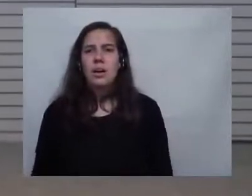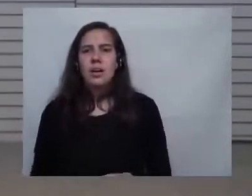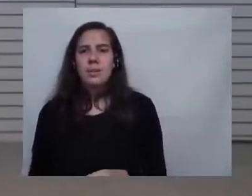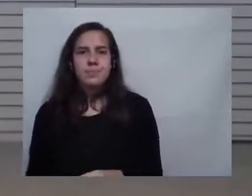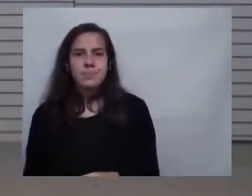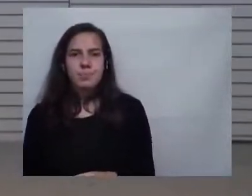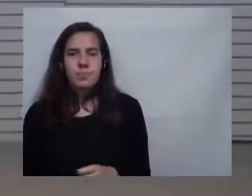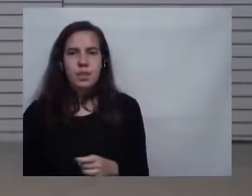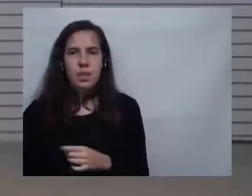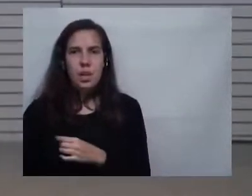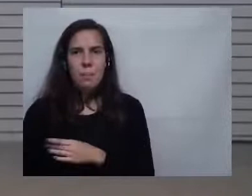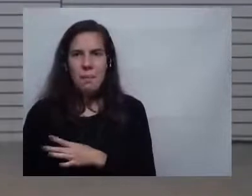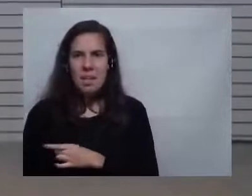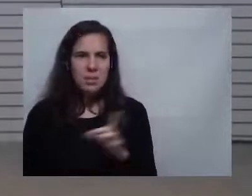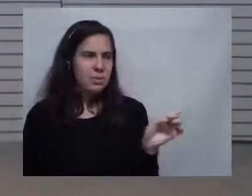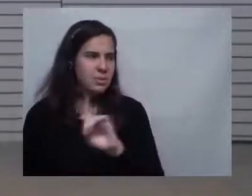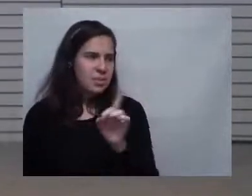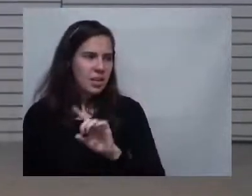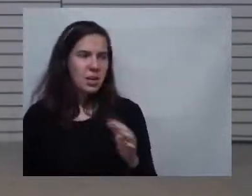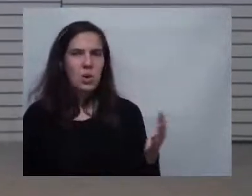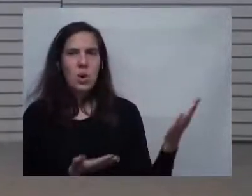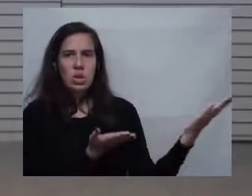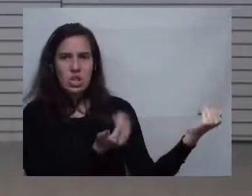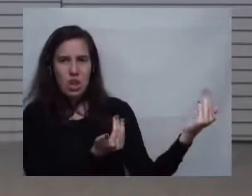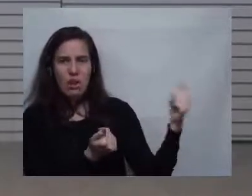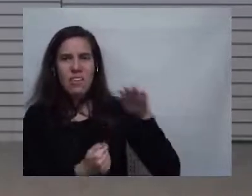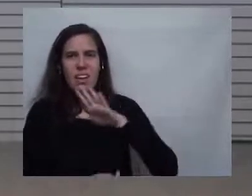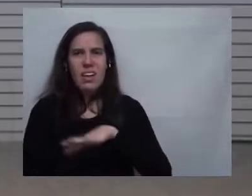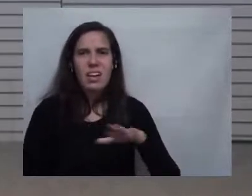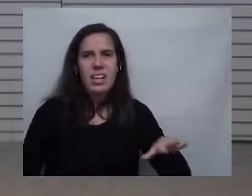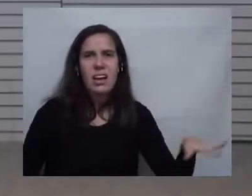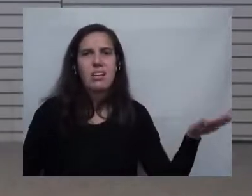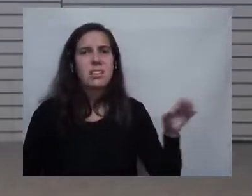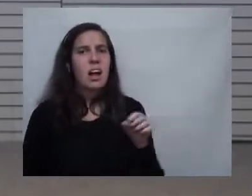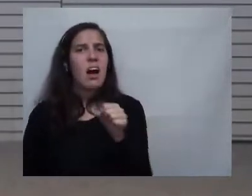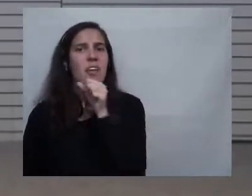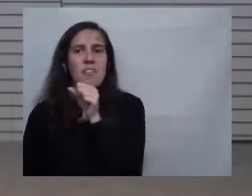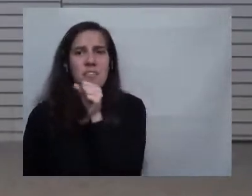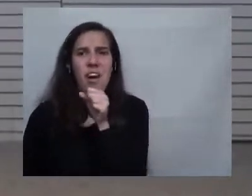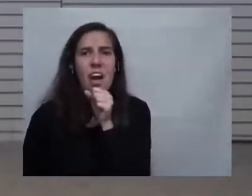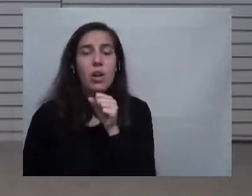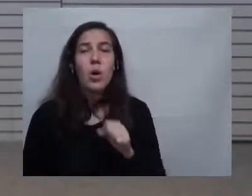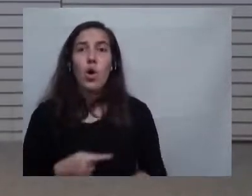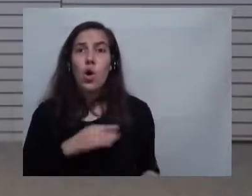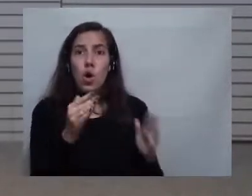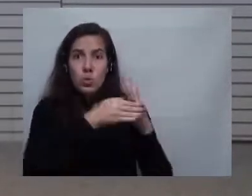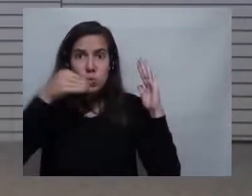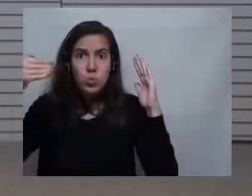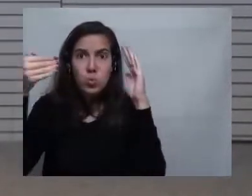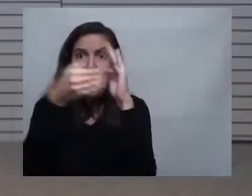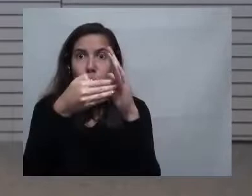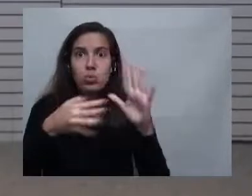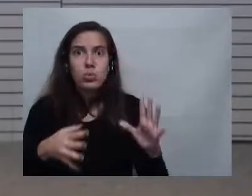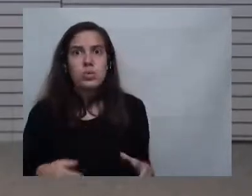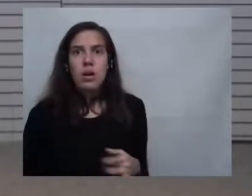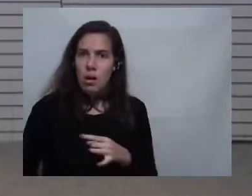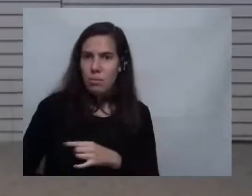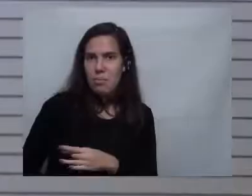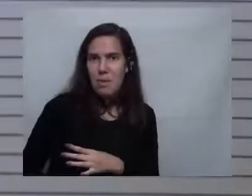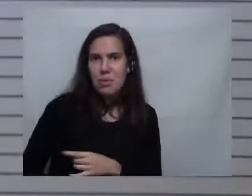sabe nem se o curso vai existir mais a faculdade vai existir mais se a escola vai existir mais se o trabalho e emprego o que que vai